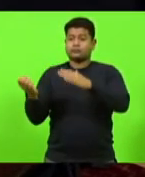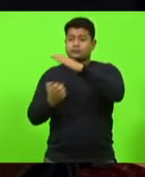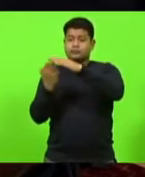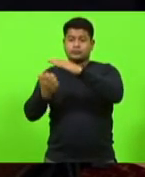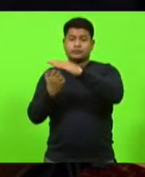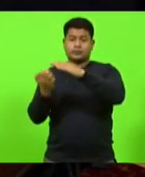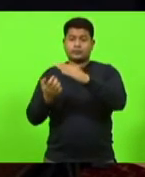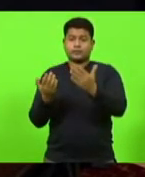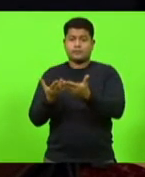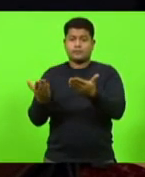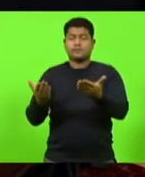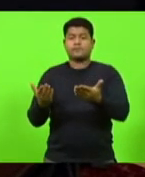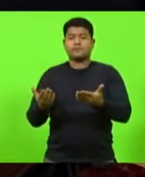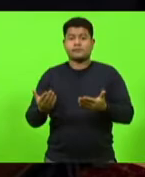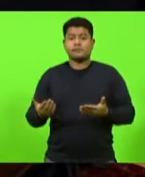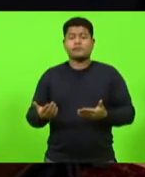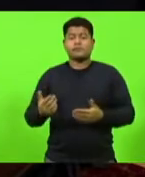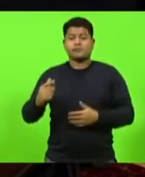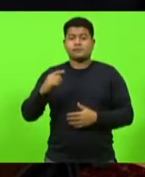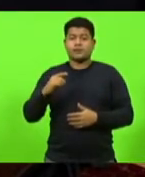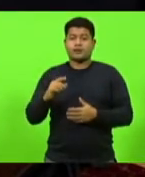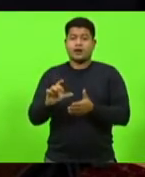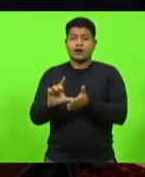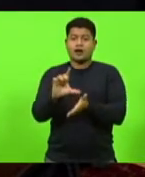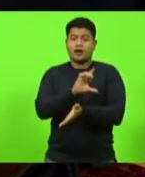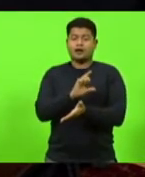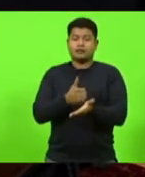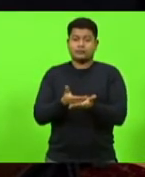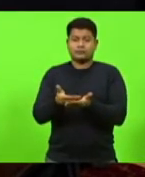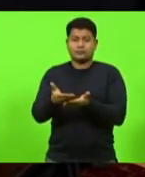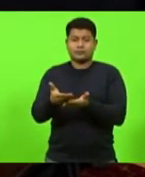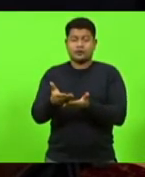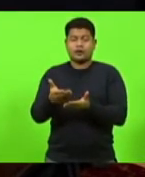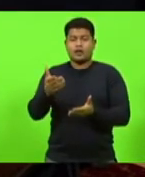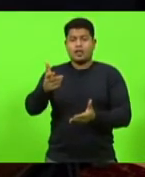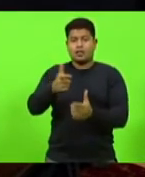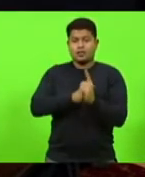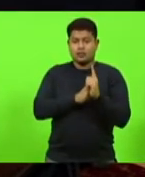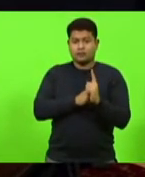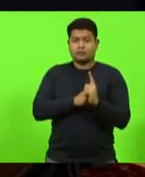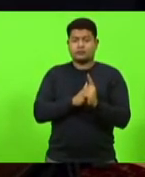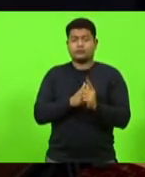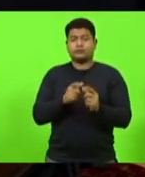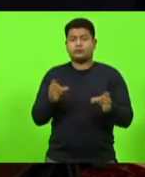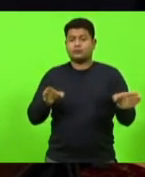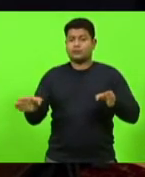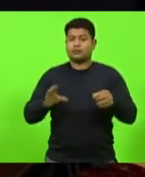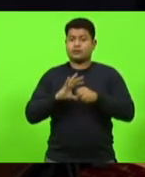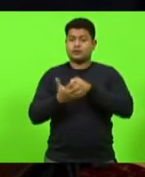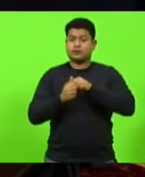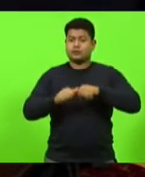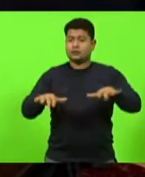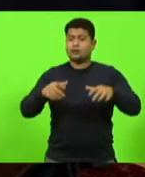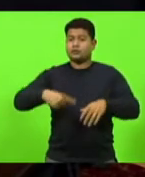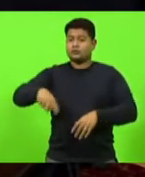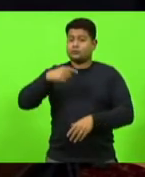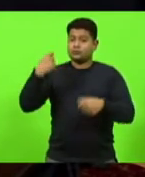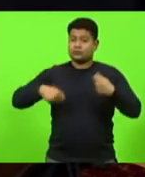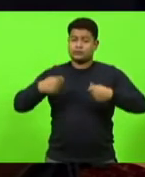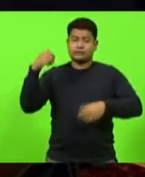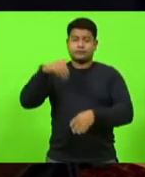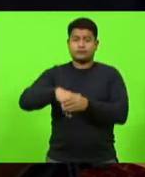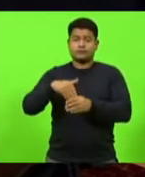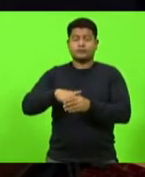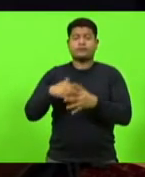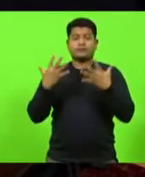que entraram em dívida durante a pandemia, nós temos que votar a favor do